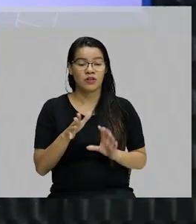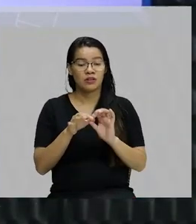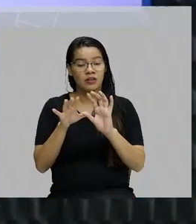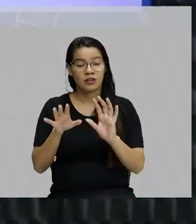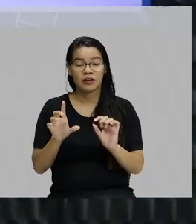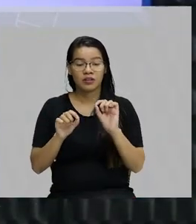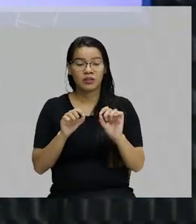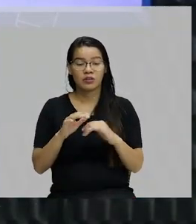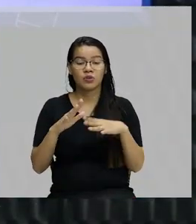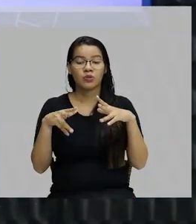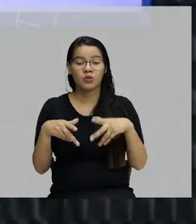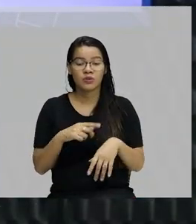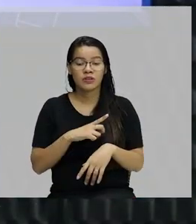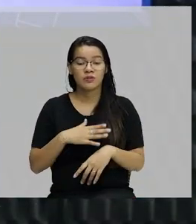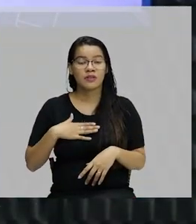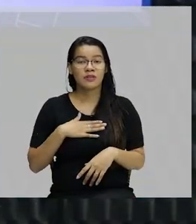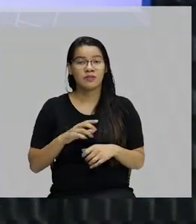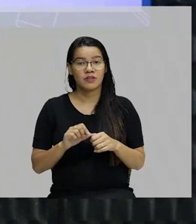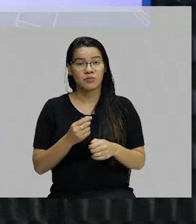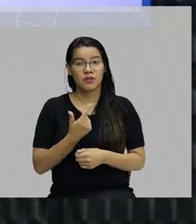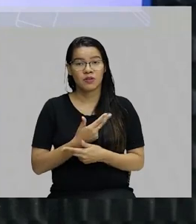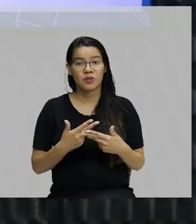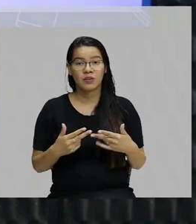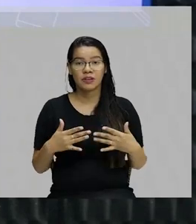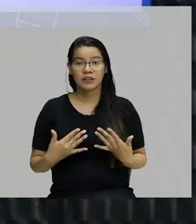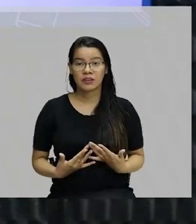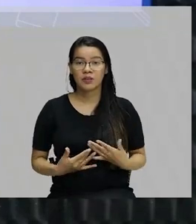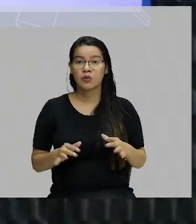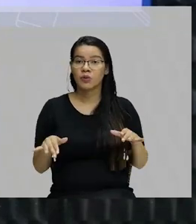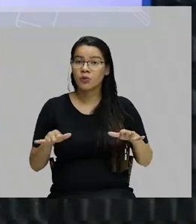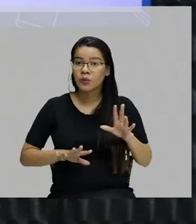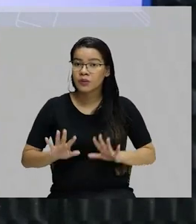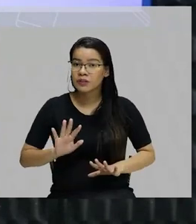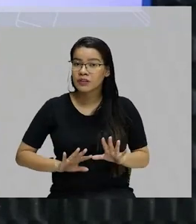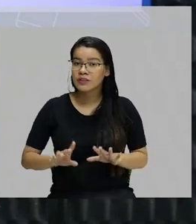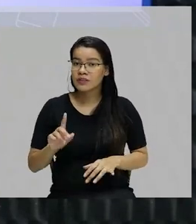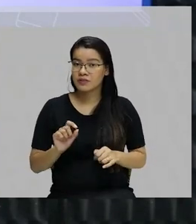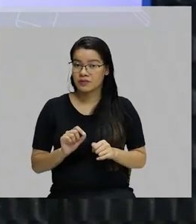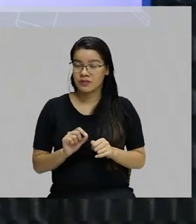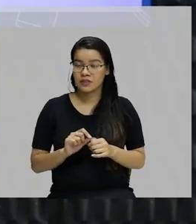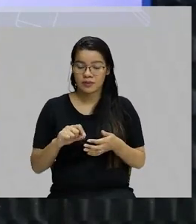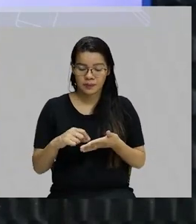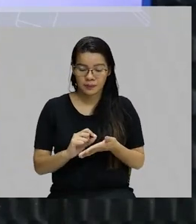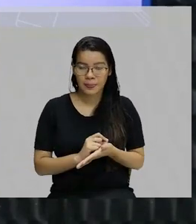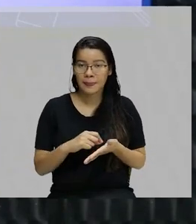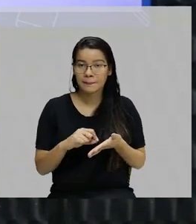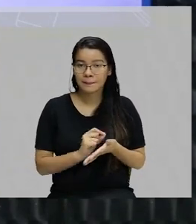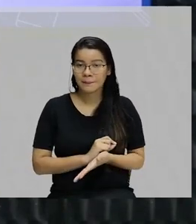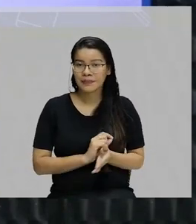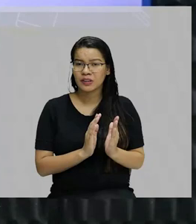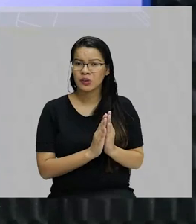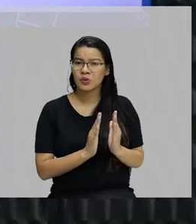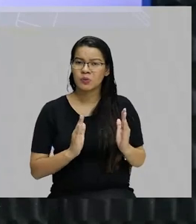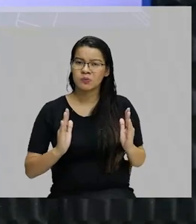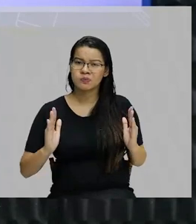texto de vocês Quando vocês tiverem escrevendo para vocês não fazerem períodos muito longos período muito extensos e sem pontuação eles